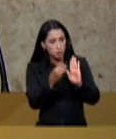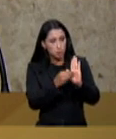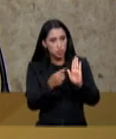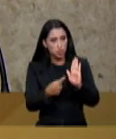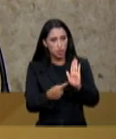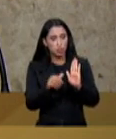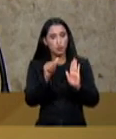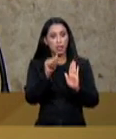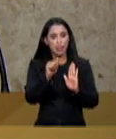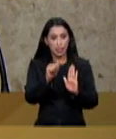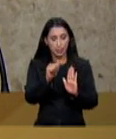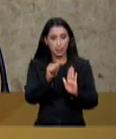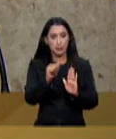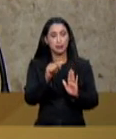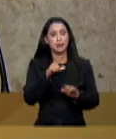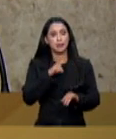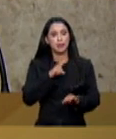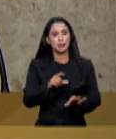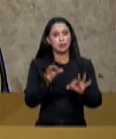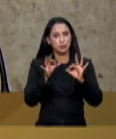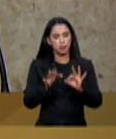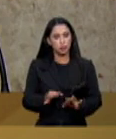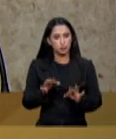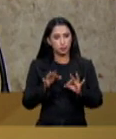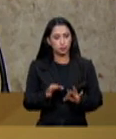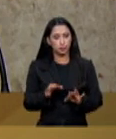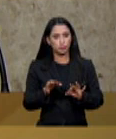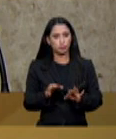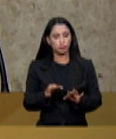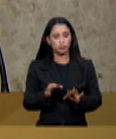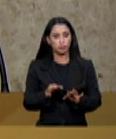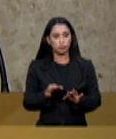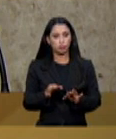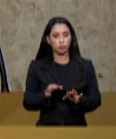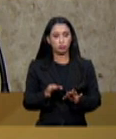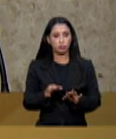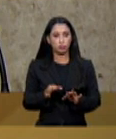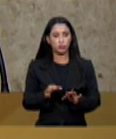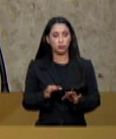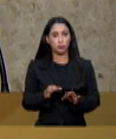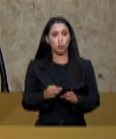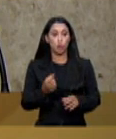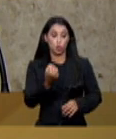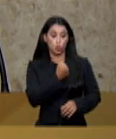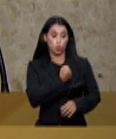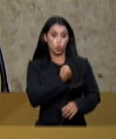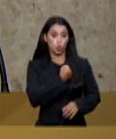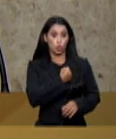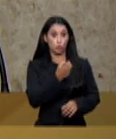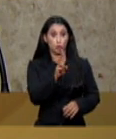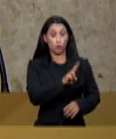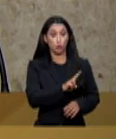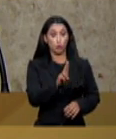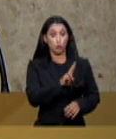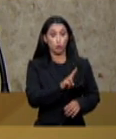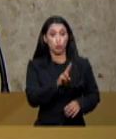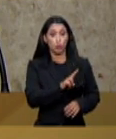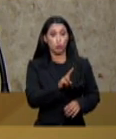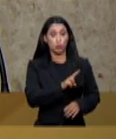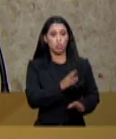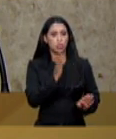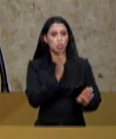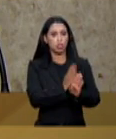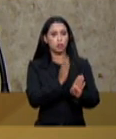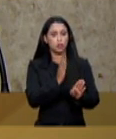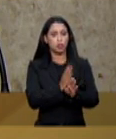que houver a certificação da situação de acionamento indevido do número utilizado com identificação do agente